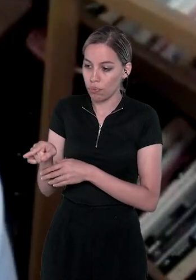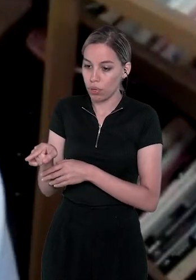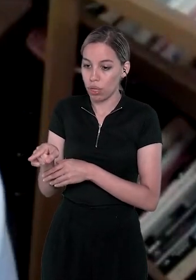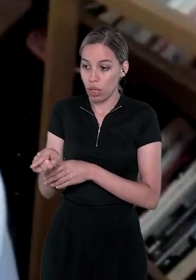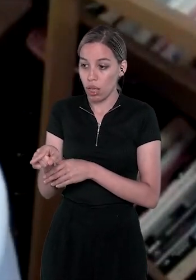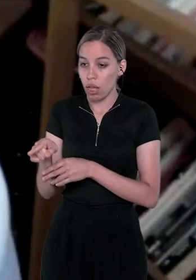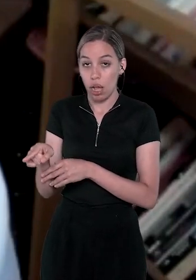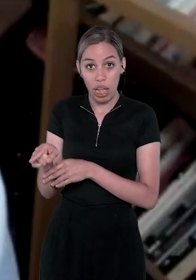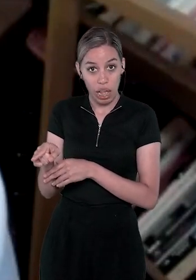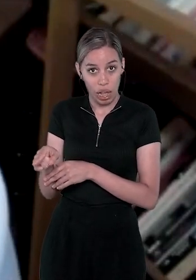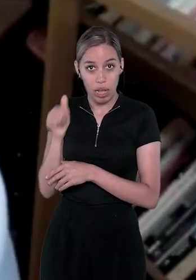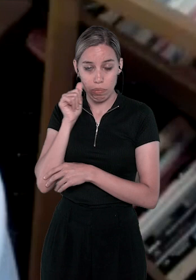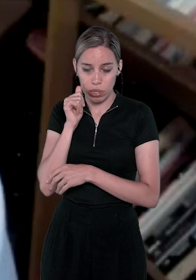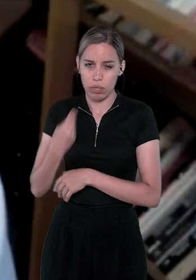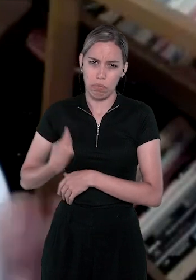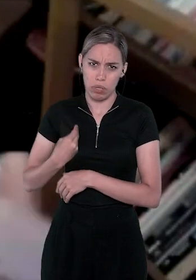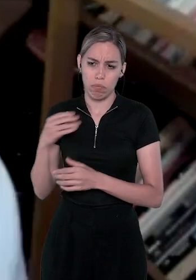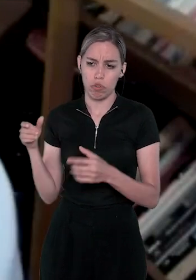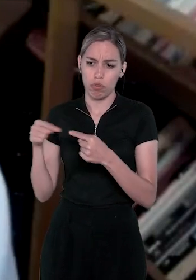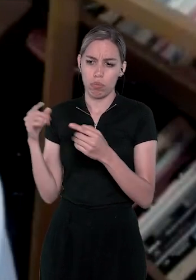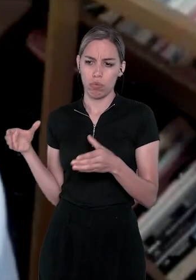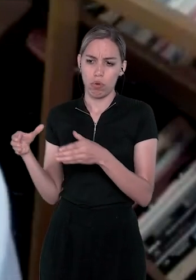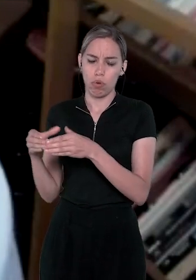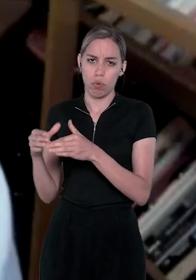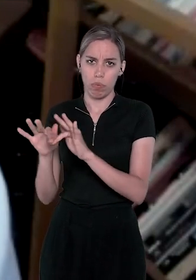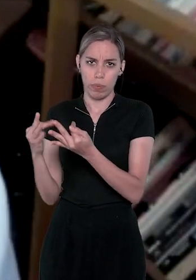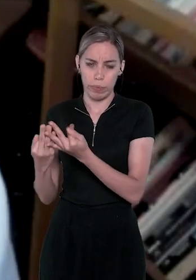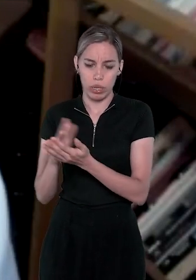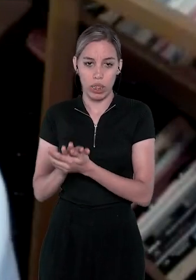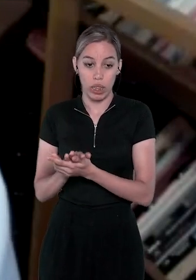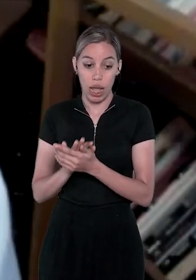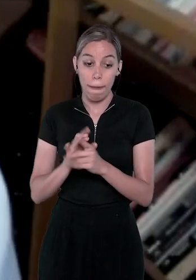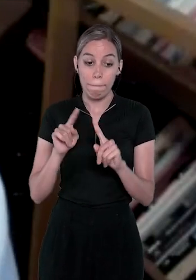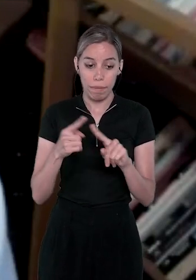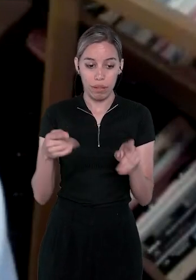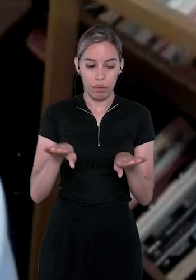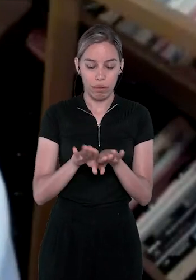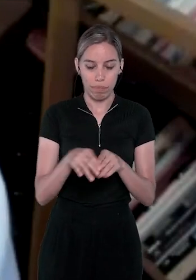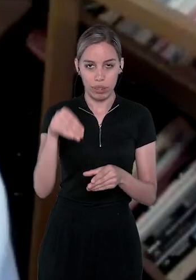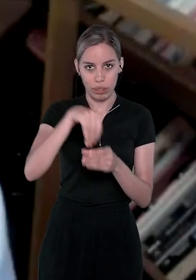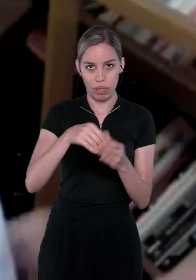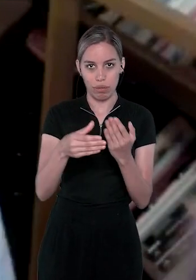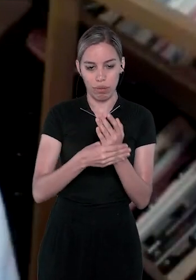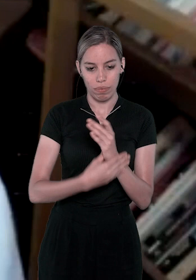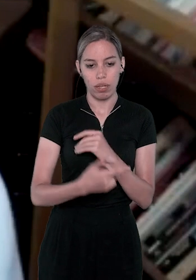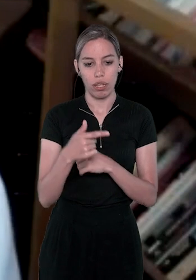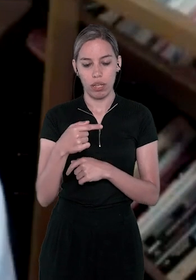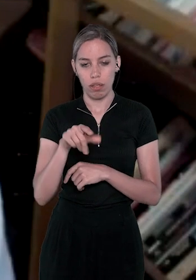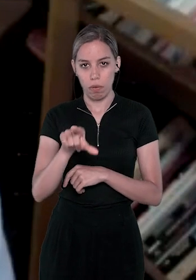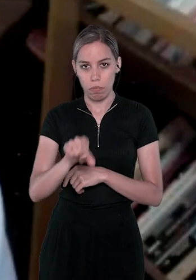familiares do livro. Mas, ao mesmo tempo, eu também coloco um outro jovem e alguns outros jovens de